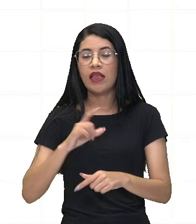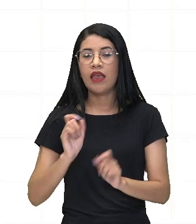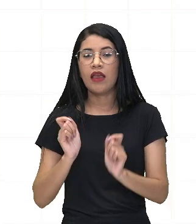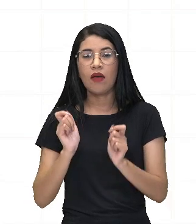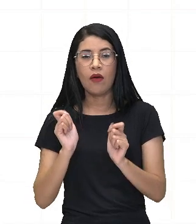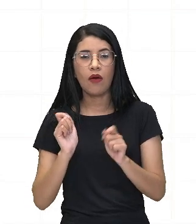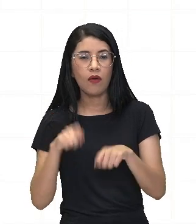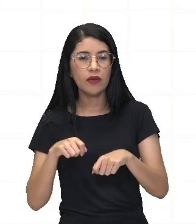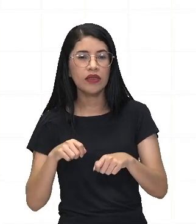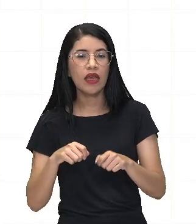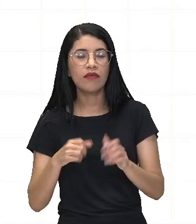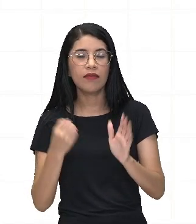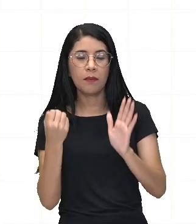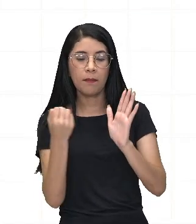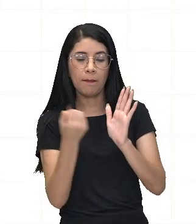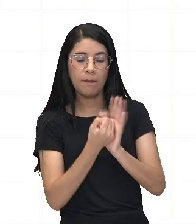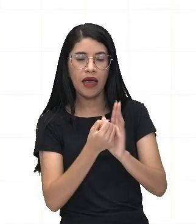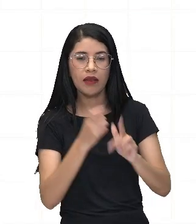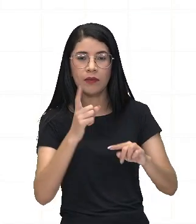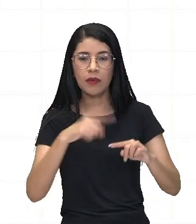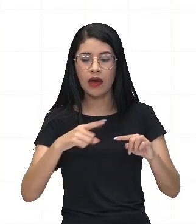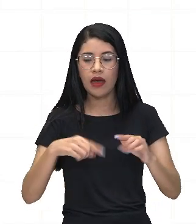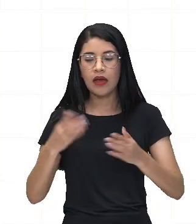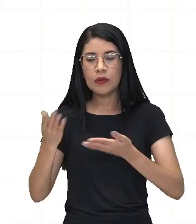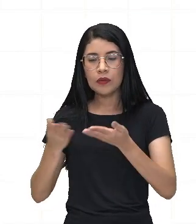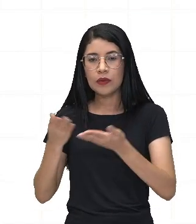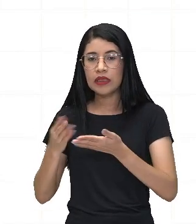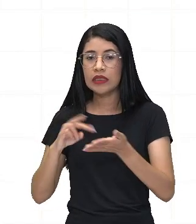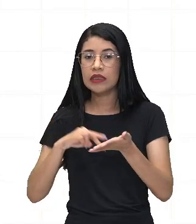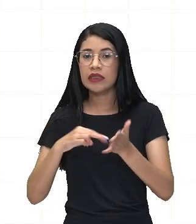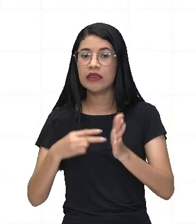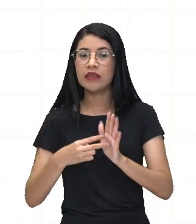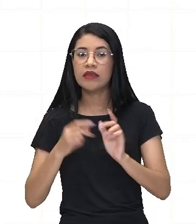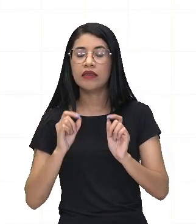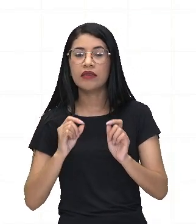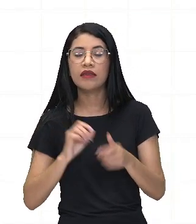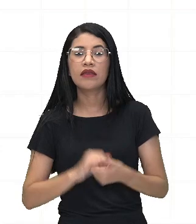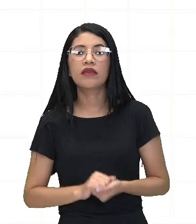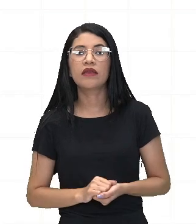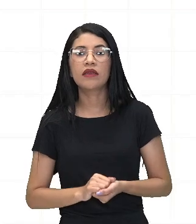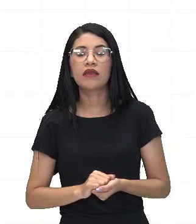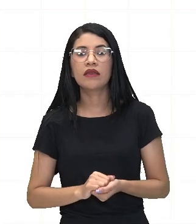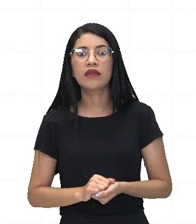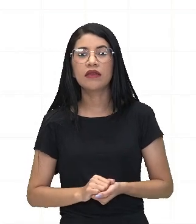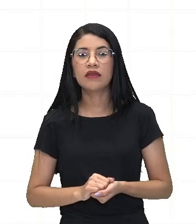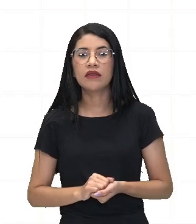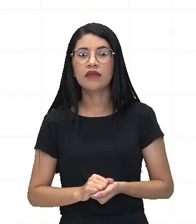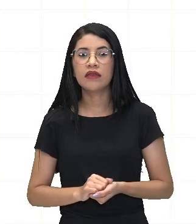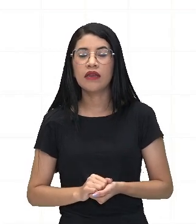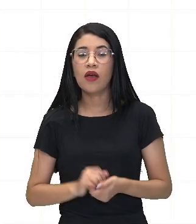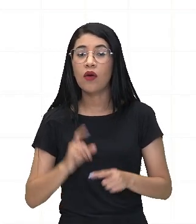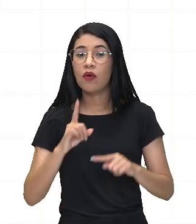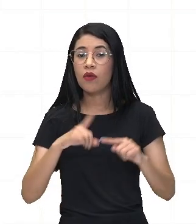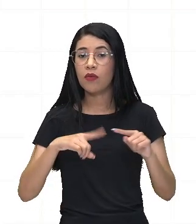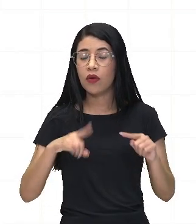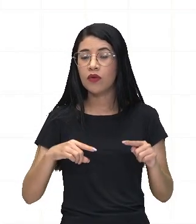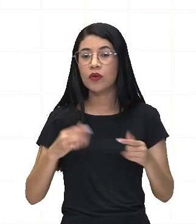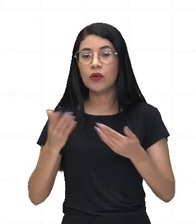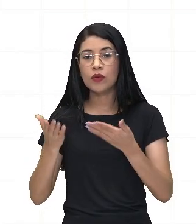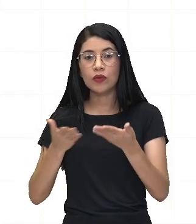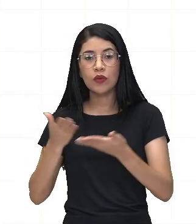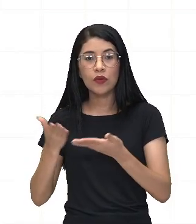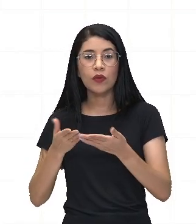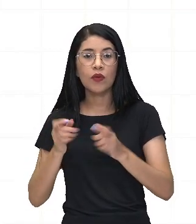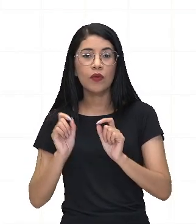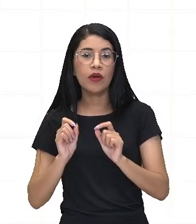seus produtos, em seus serviços, quer dizer que os seus produtos, seus serviços, eles são